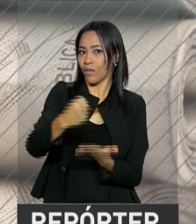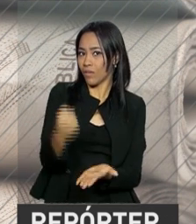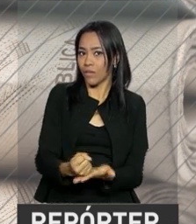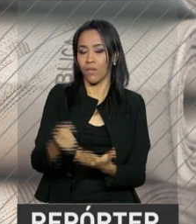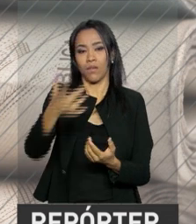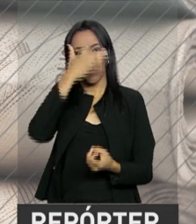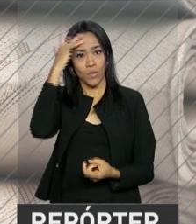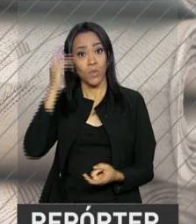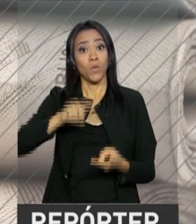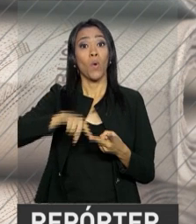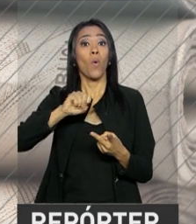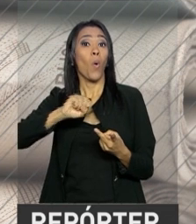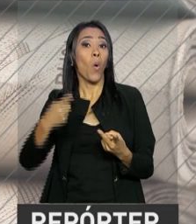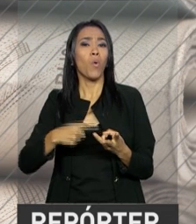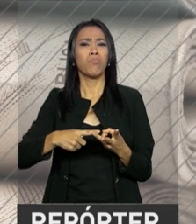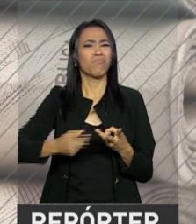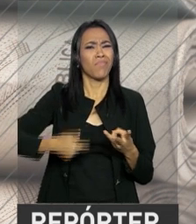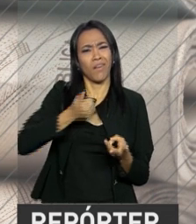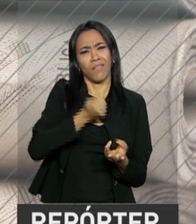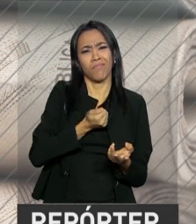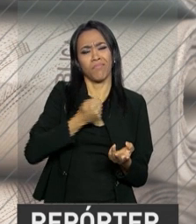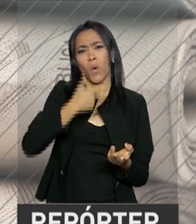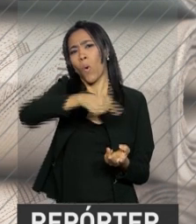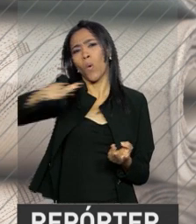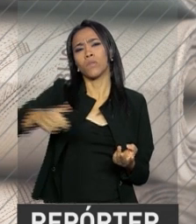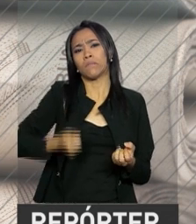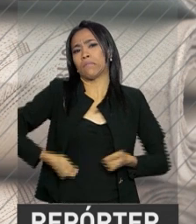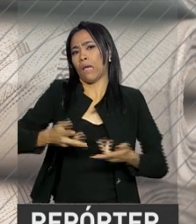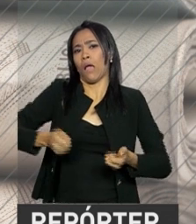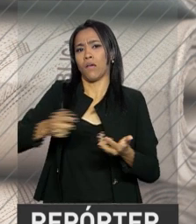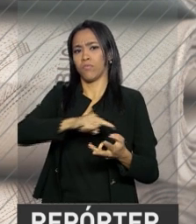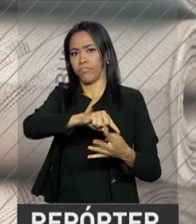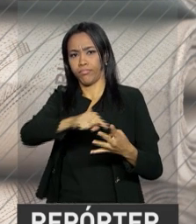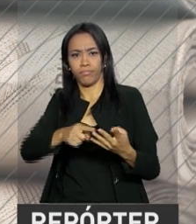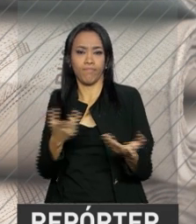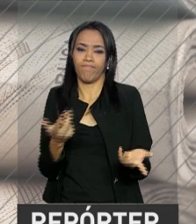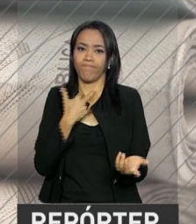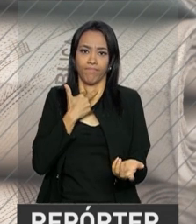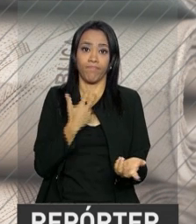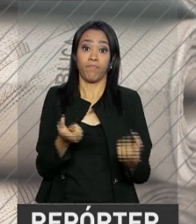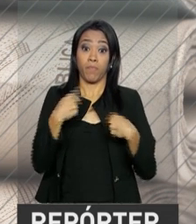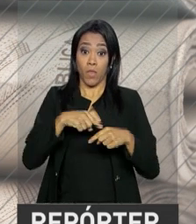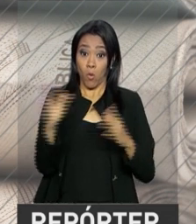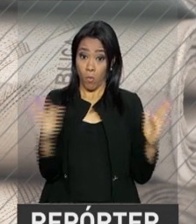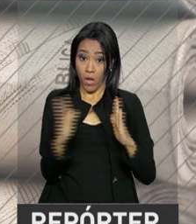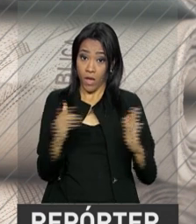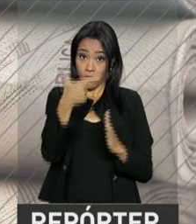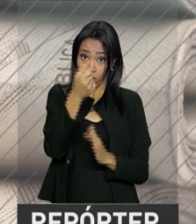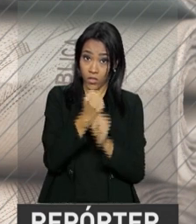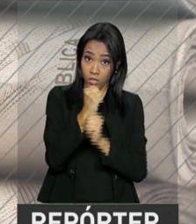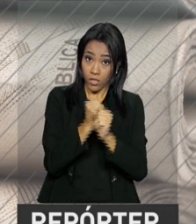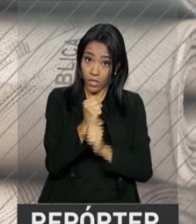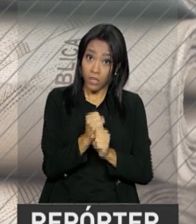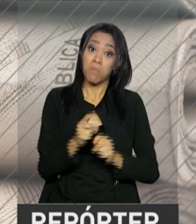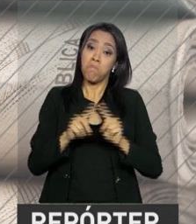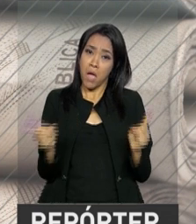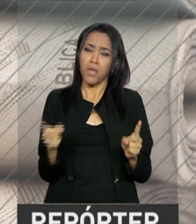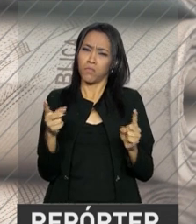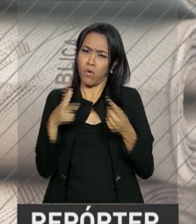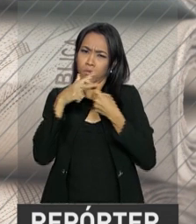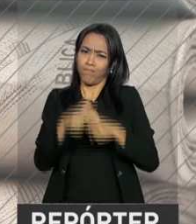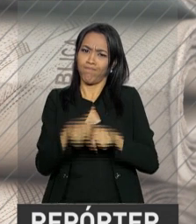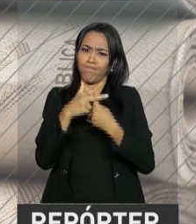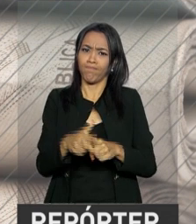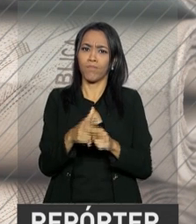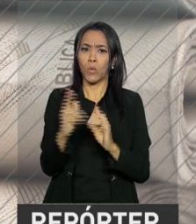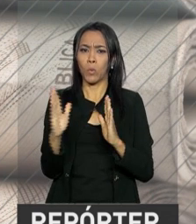criar despesas até que volte a respeitar o limite de gastos as regras valem por 20 anos mas poderão ser revistas no meio